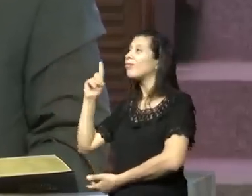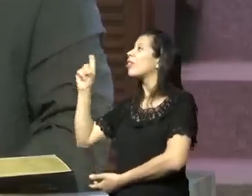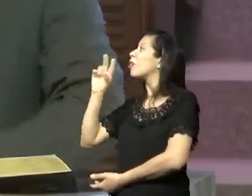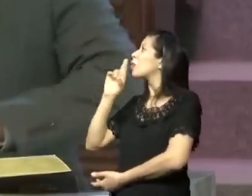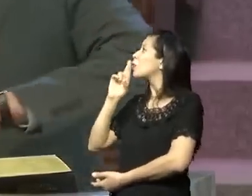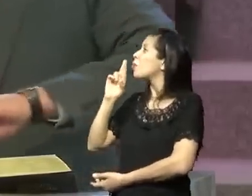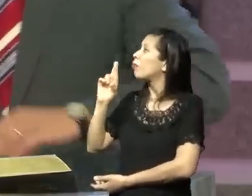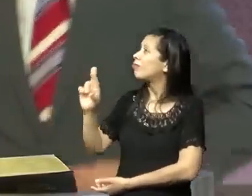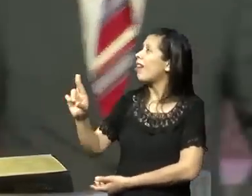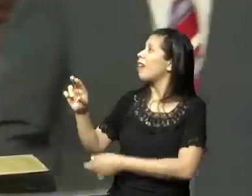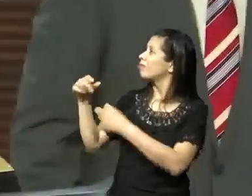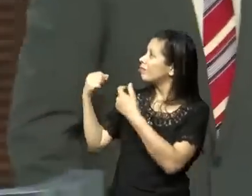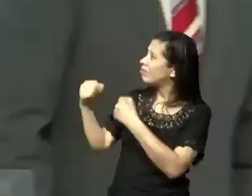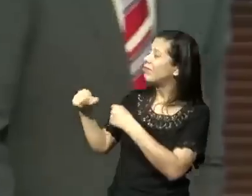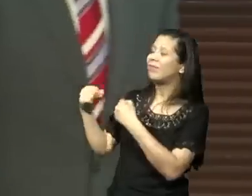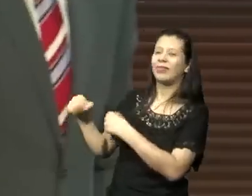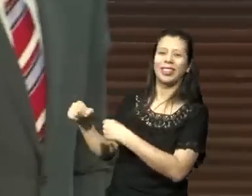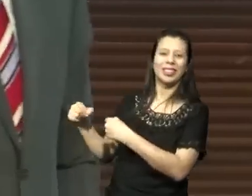preciso